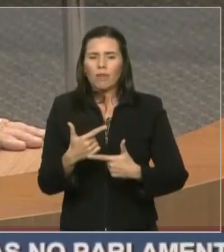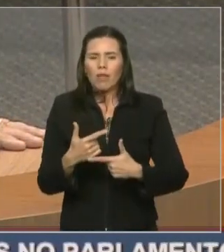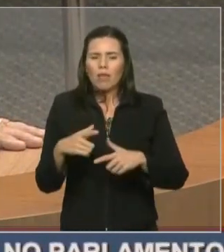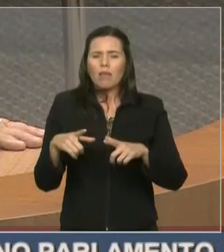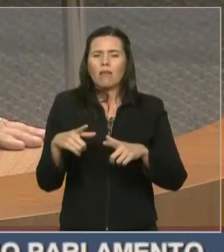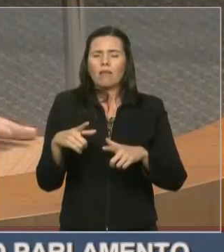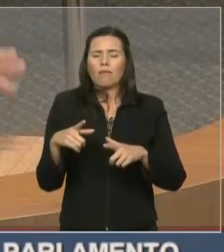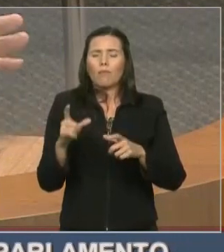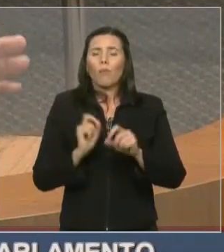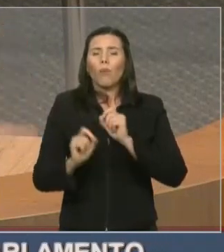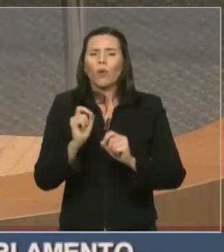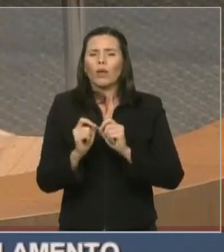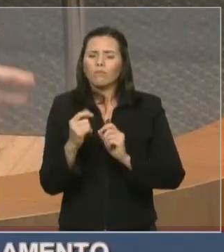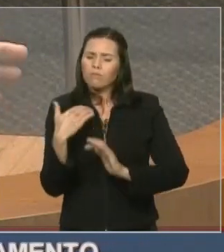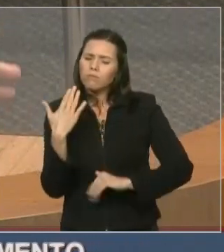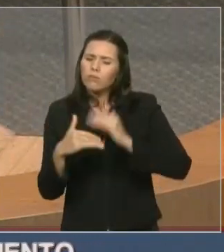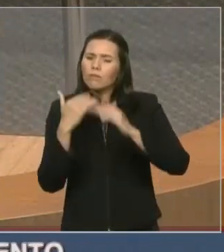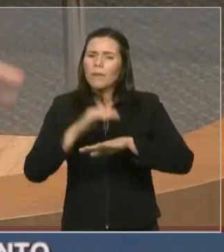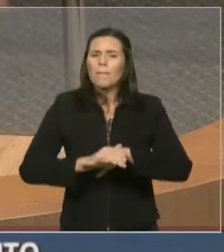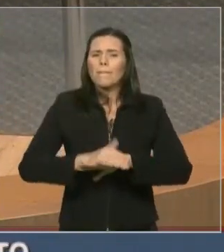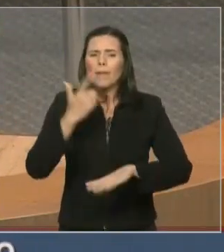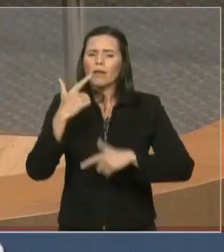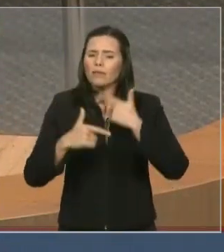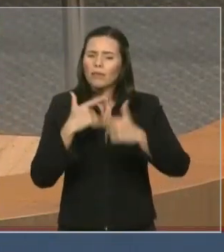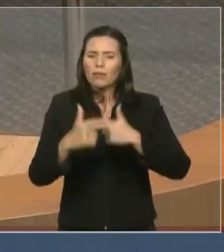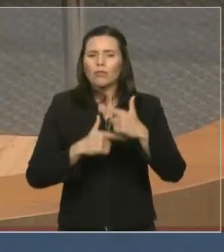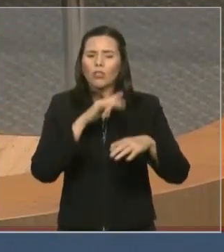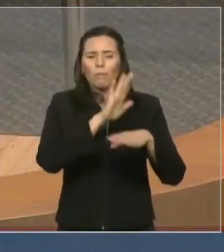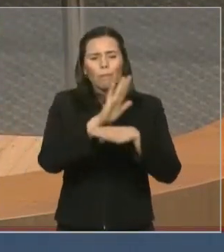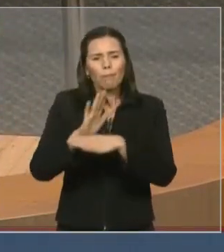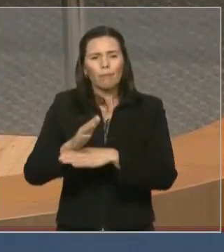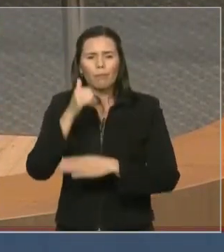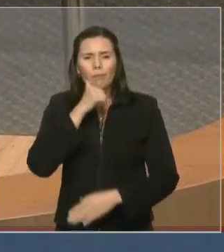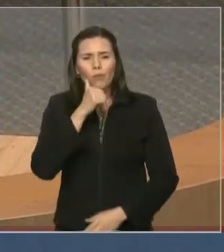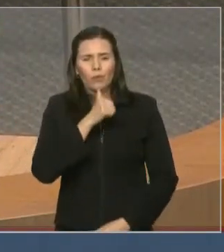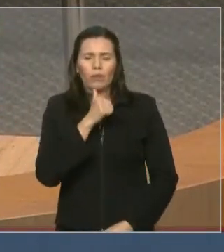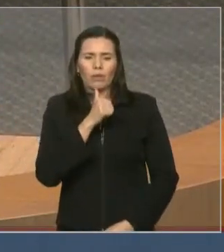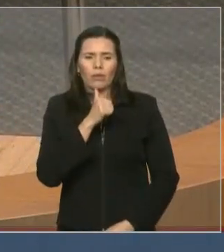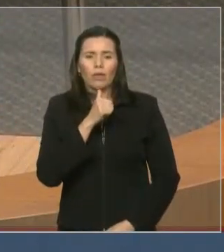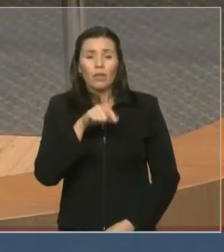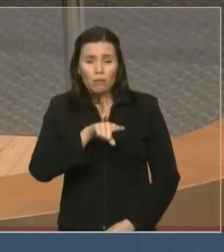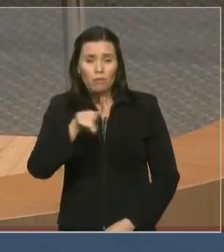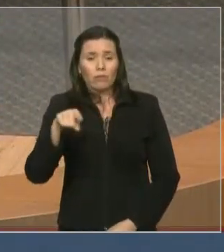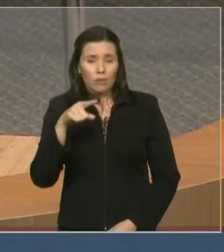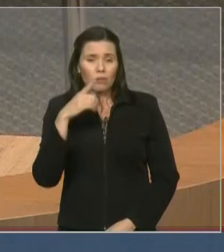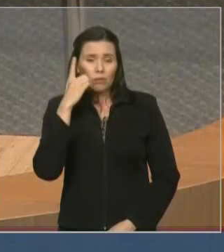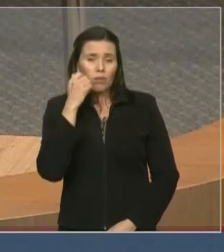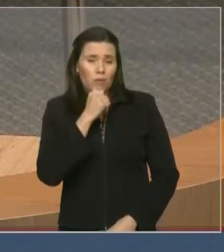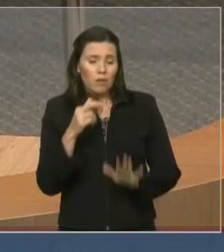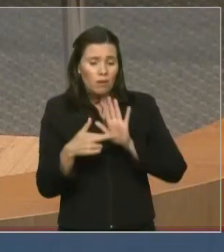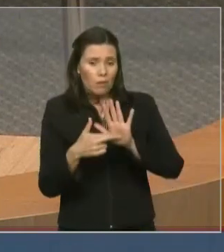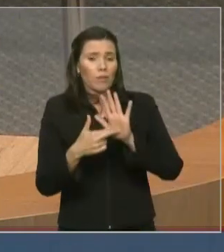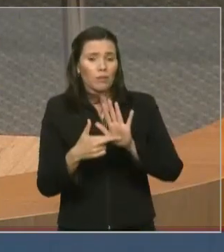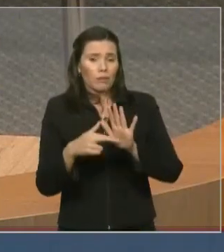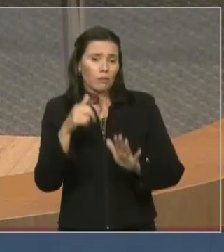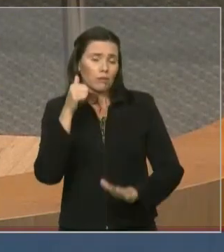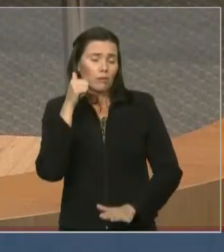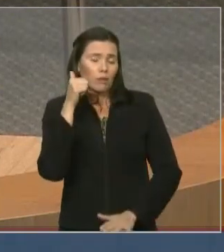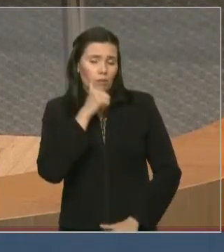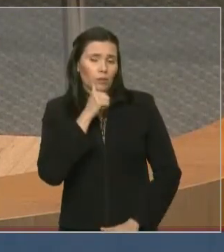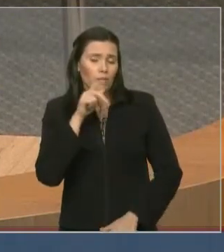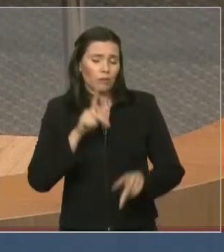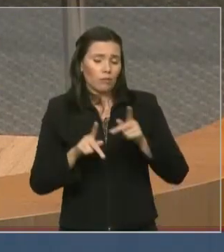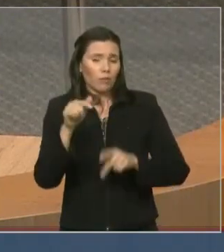aqui nesta casa. Portanto, se João Evangelista, um homem